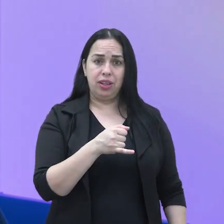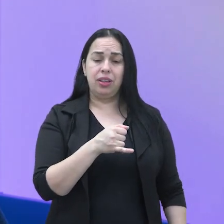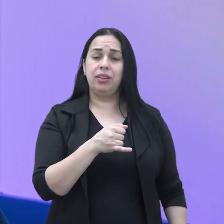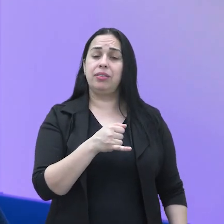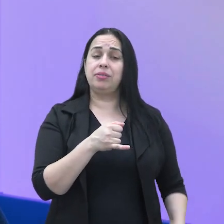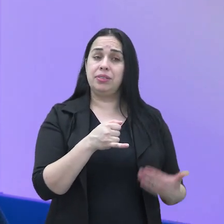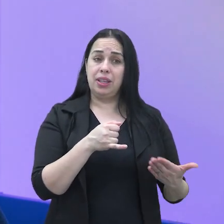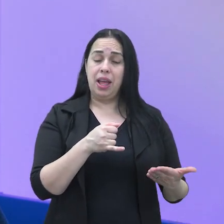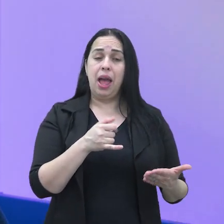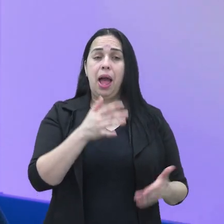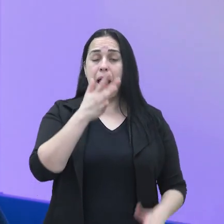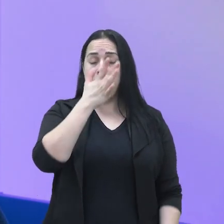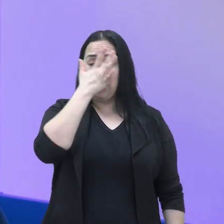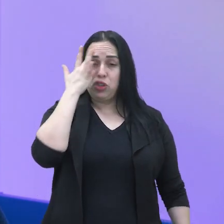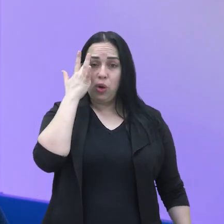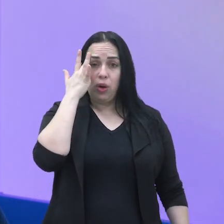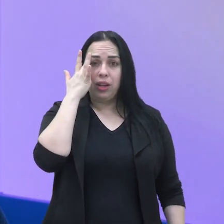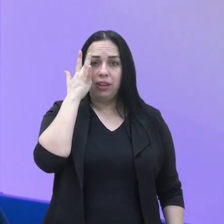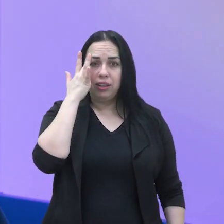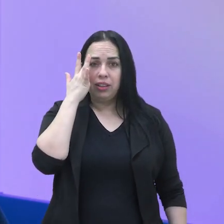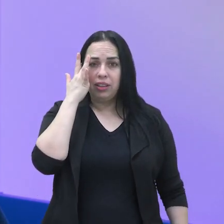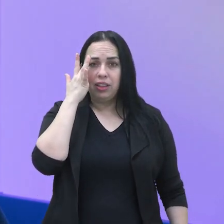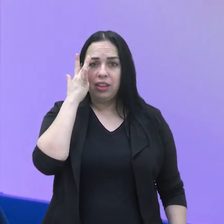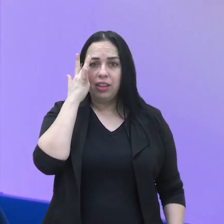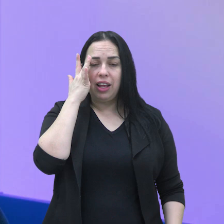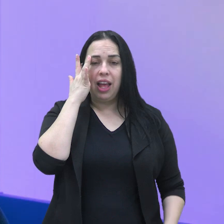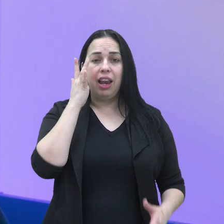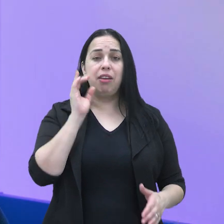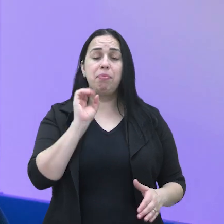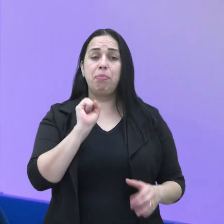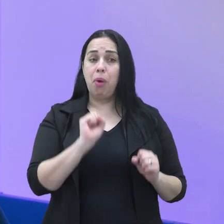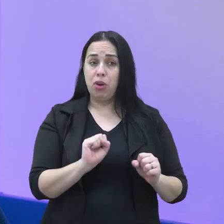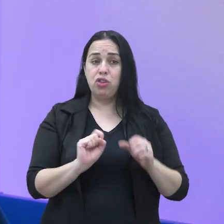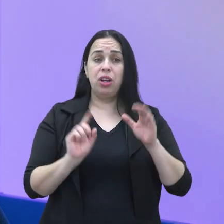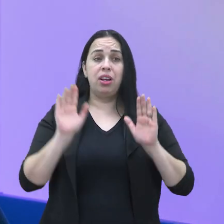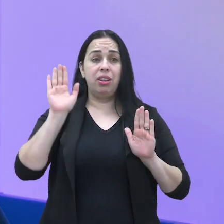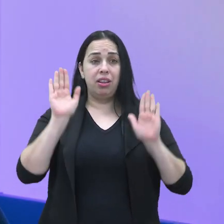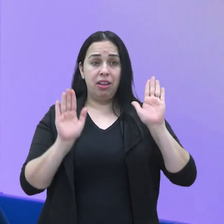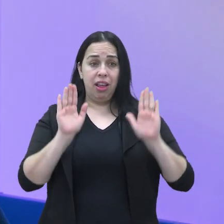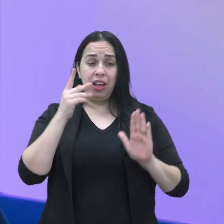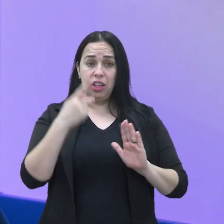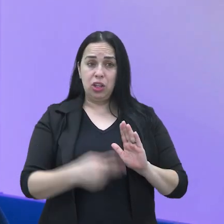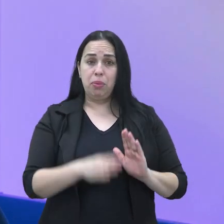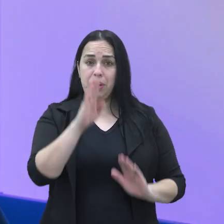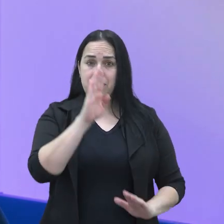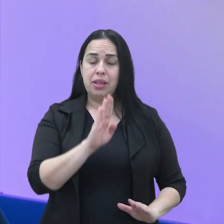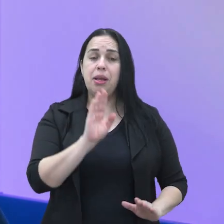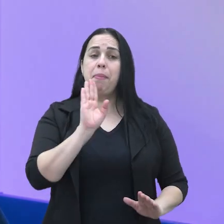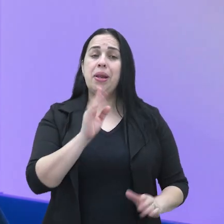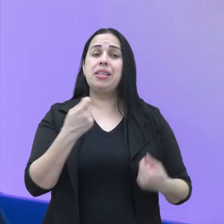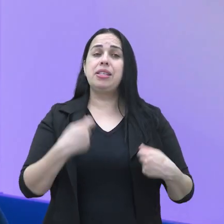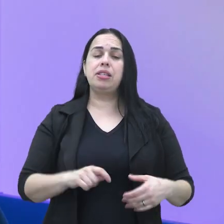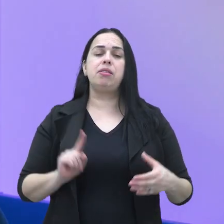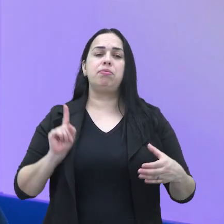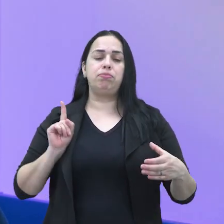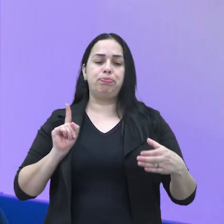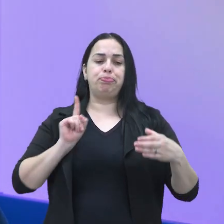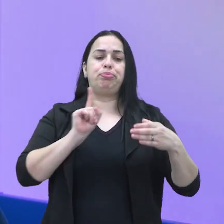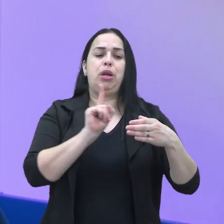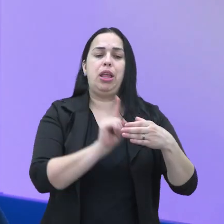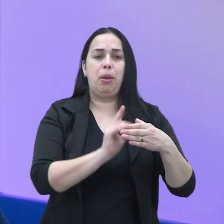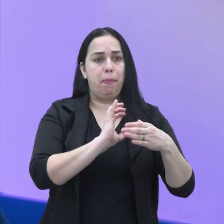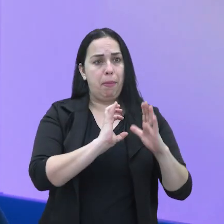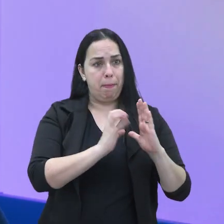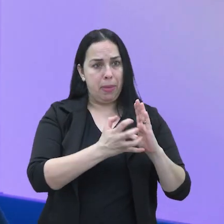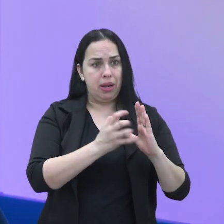uma função pública. A pessoa, por exemplo, ela somente pode ser candidato no Brasil se ela estiver filiada a um partido